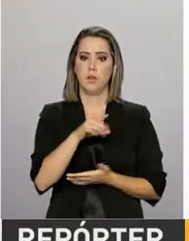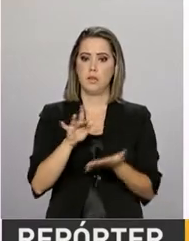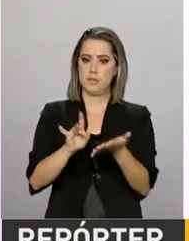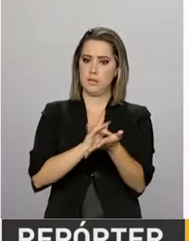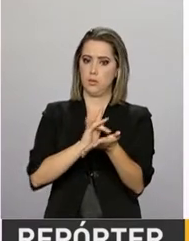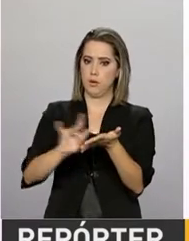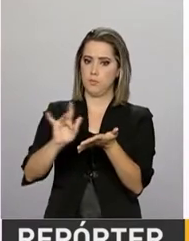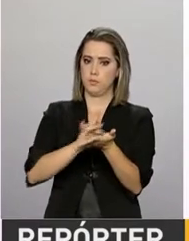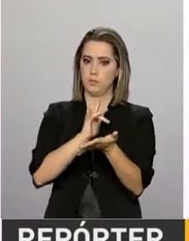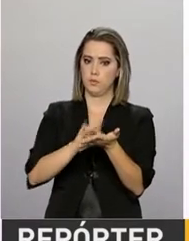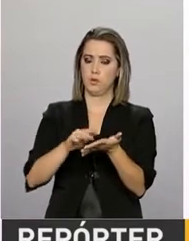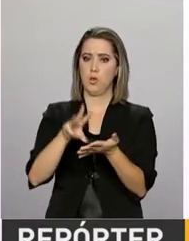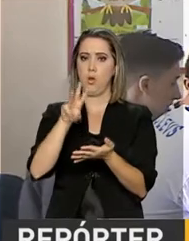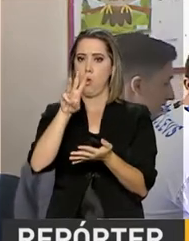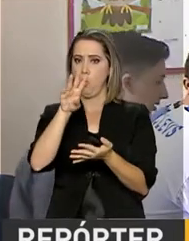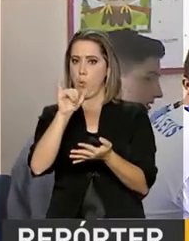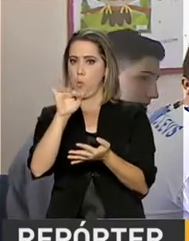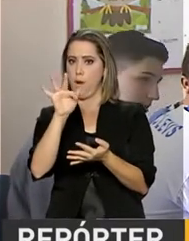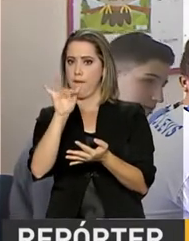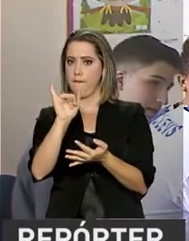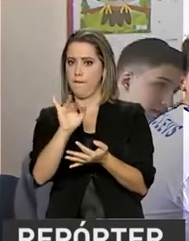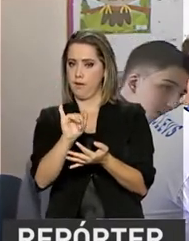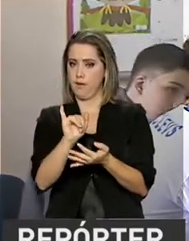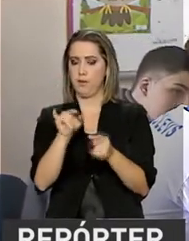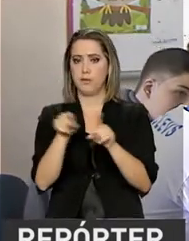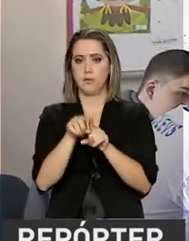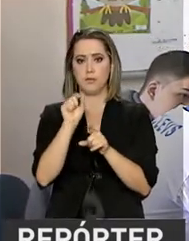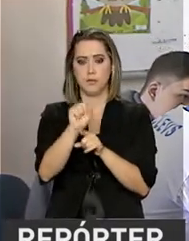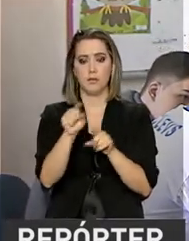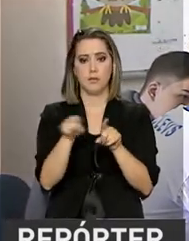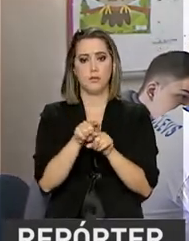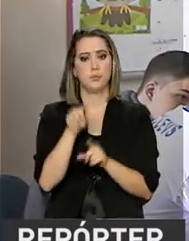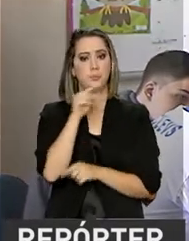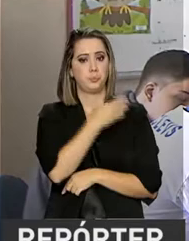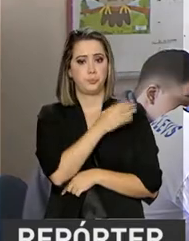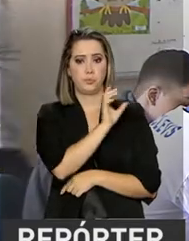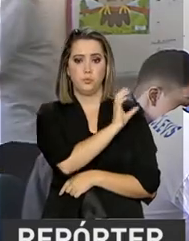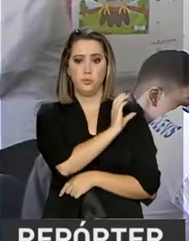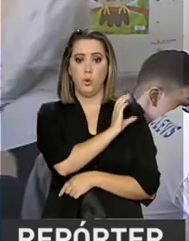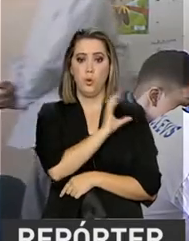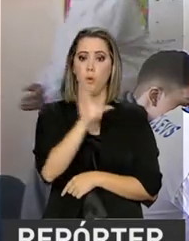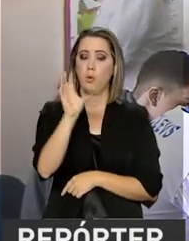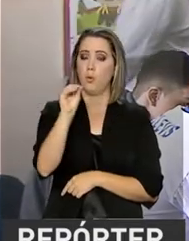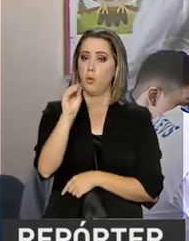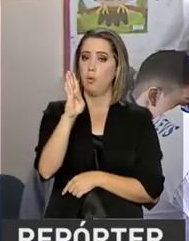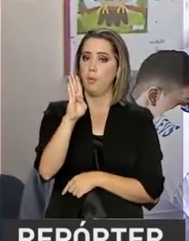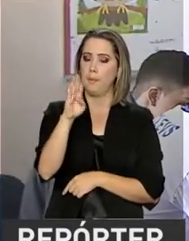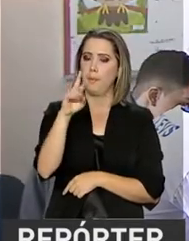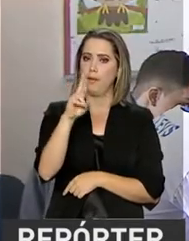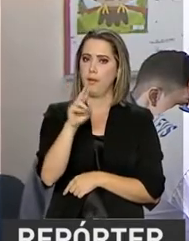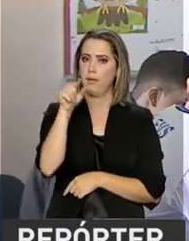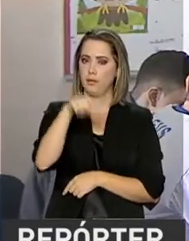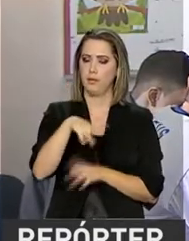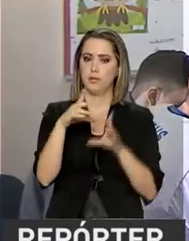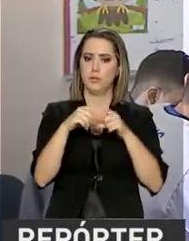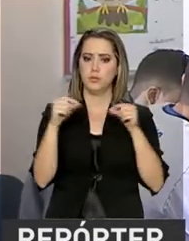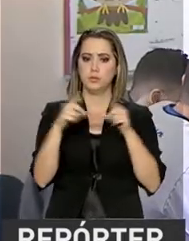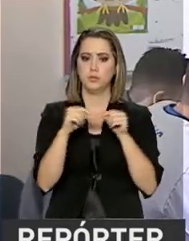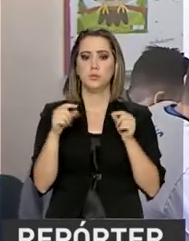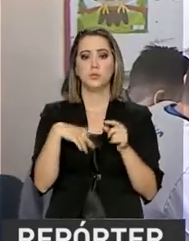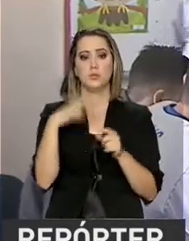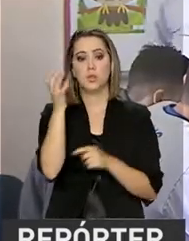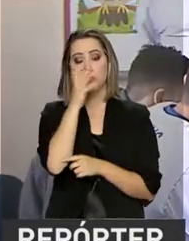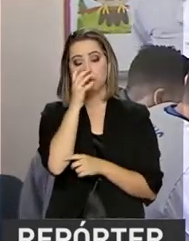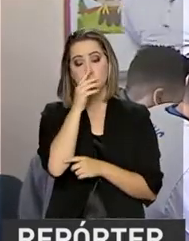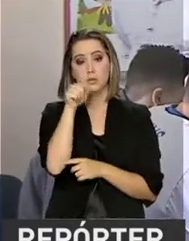celular, wireless, sem fio mesmo. Segundo o coordenador da OBR no DF, a ideia da Olimpíada é despertar o